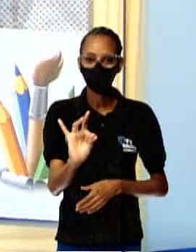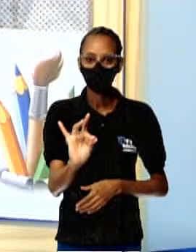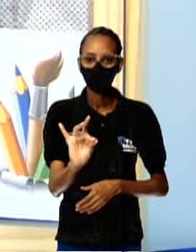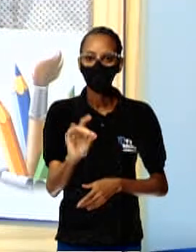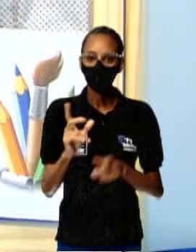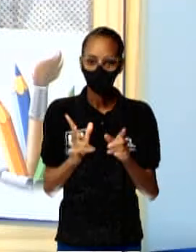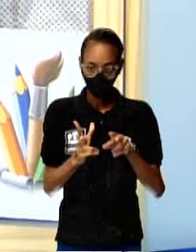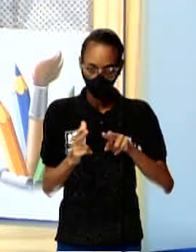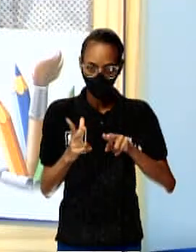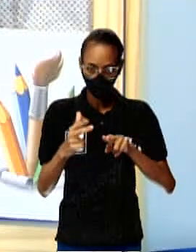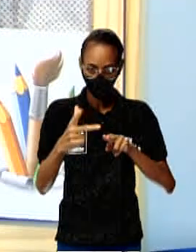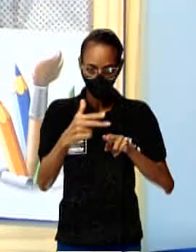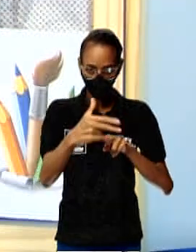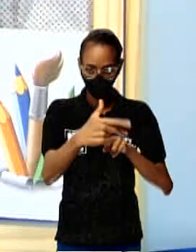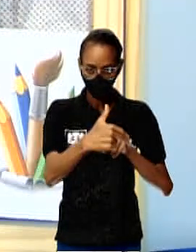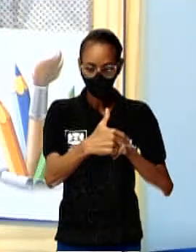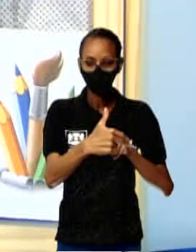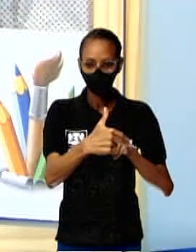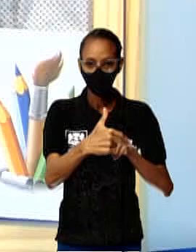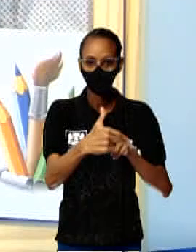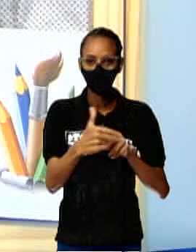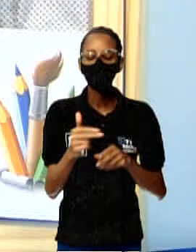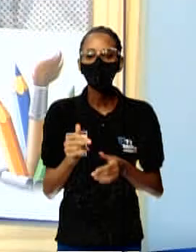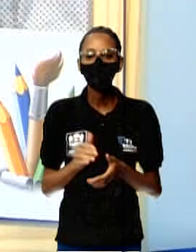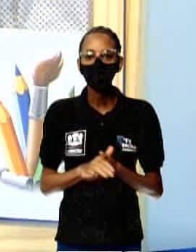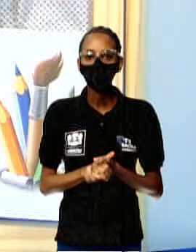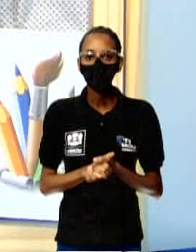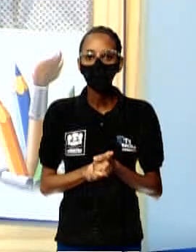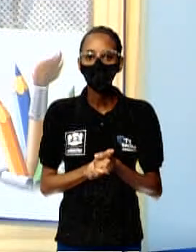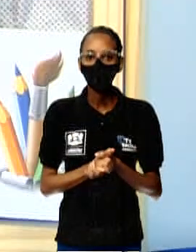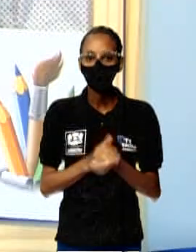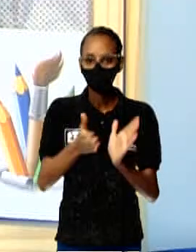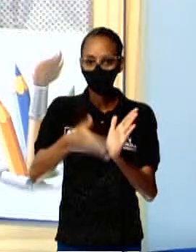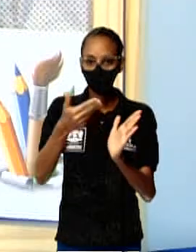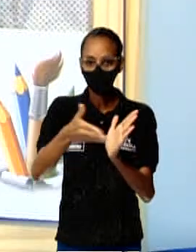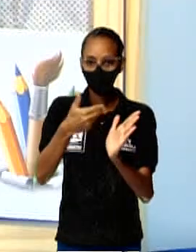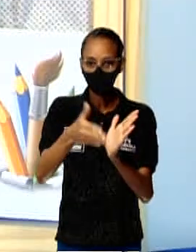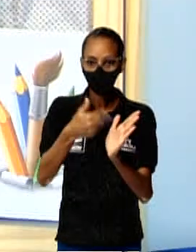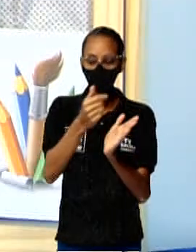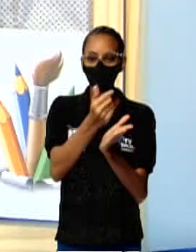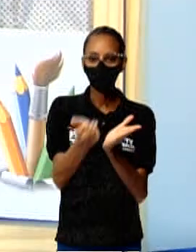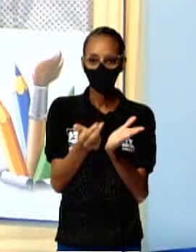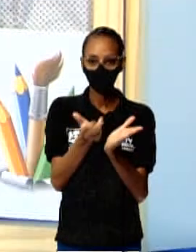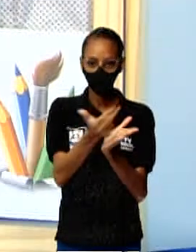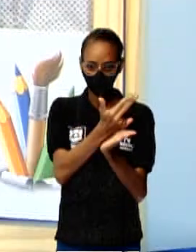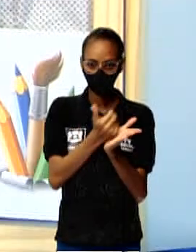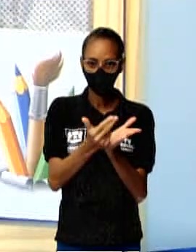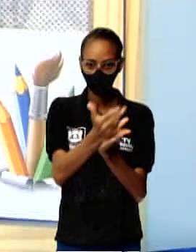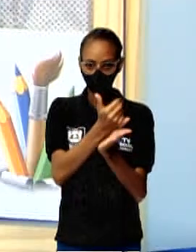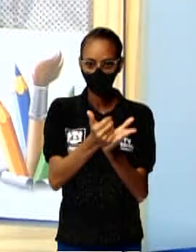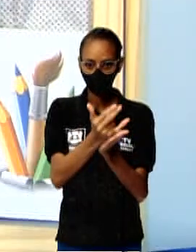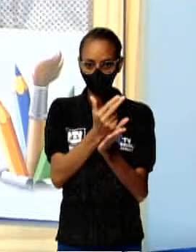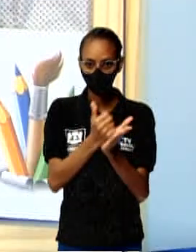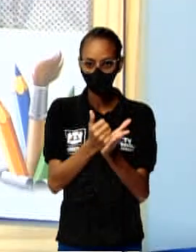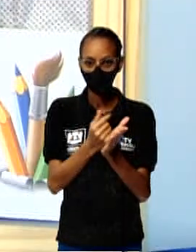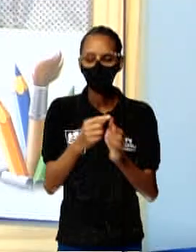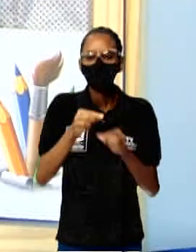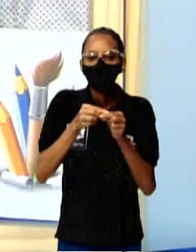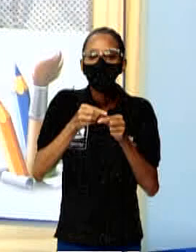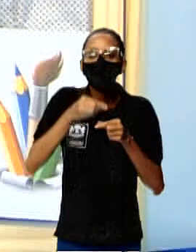a tesoura sem ponta o seu caderno de desenho e um